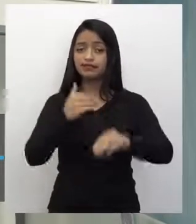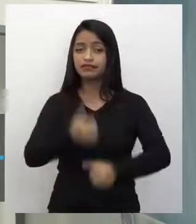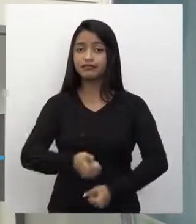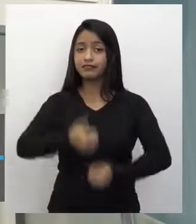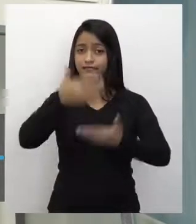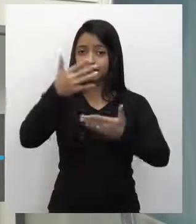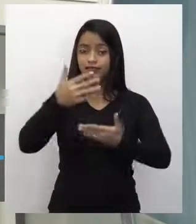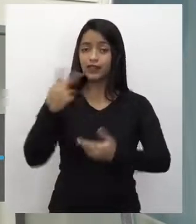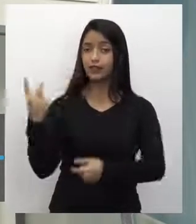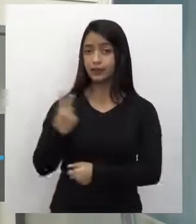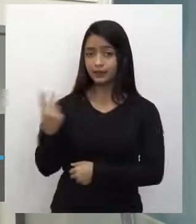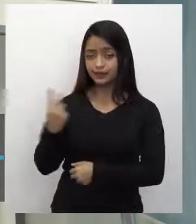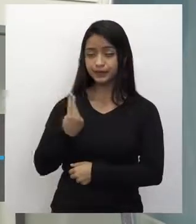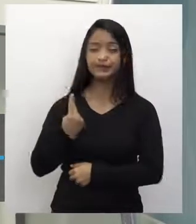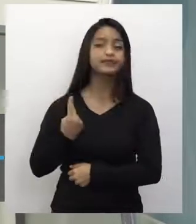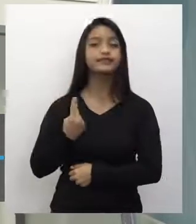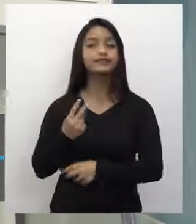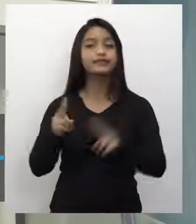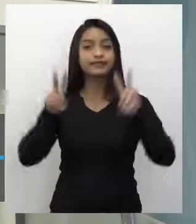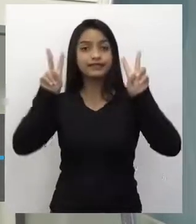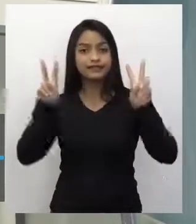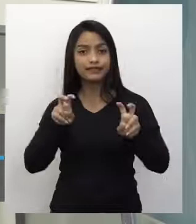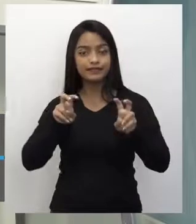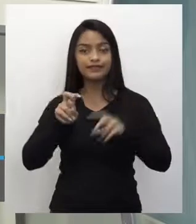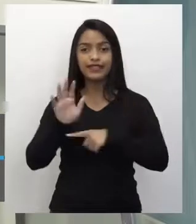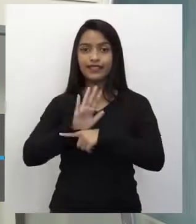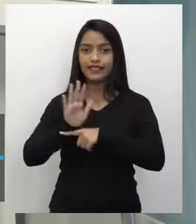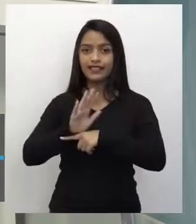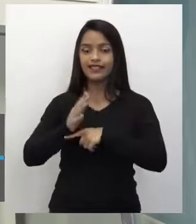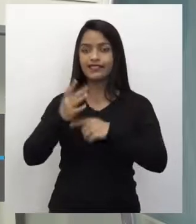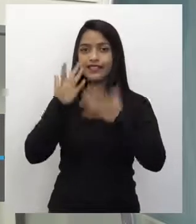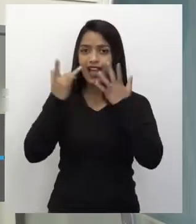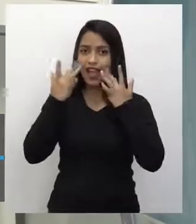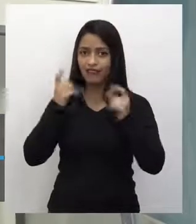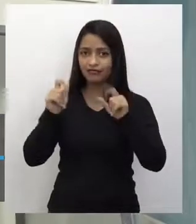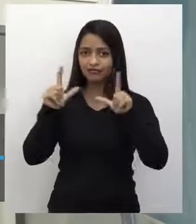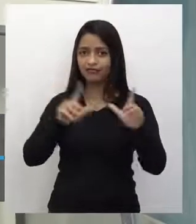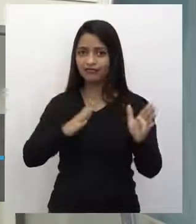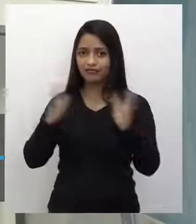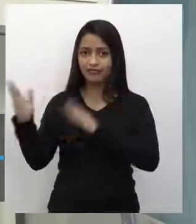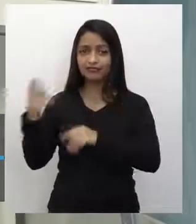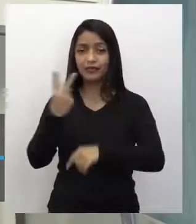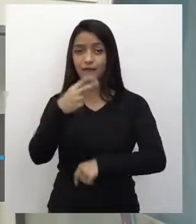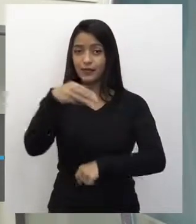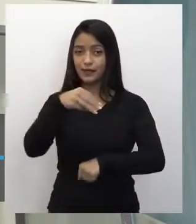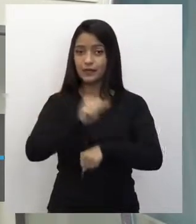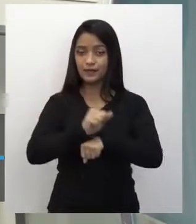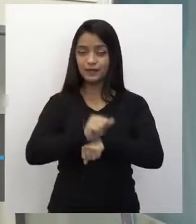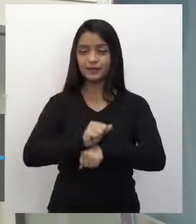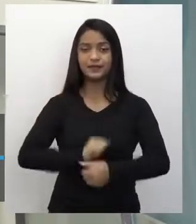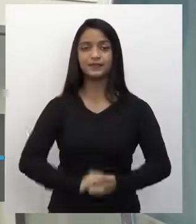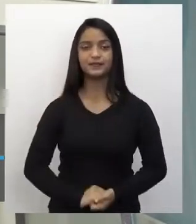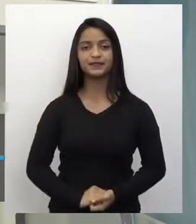para mim e para a professora Márcia sobre essas peças teatrais que a gente acabou de assistir. 2 minutos.